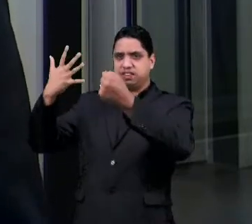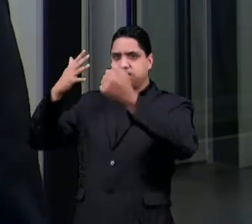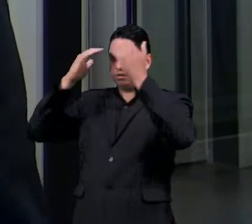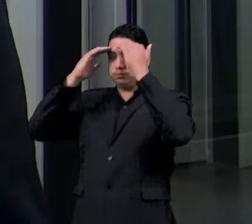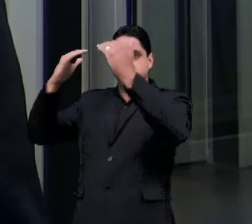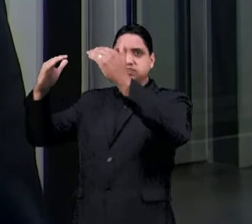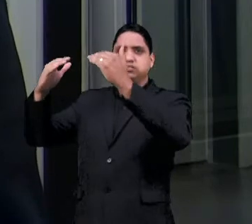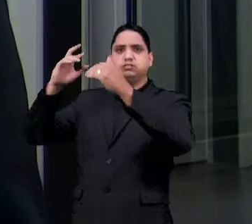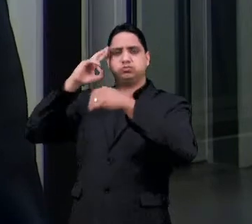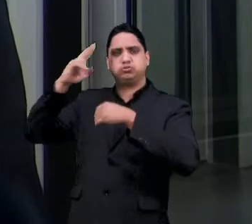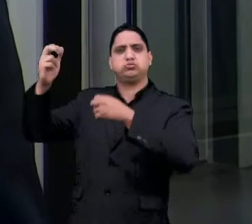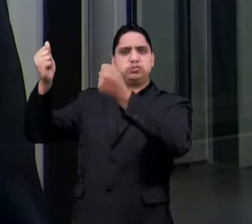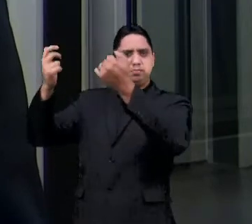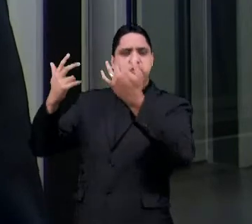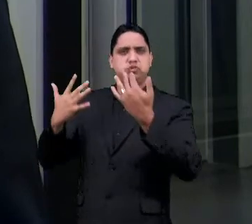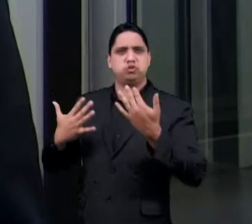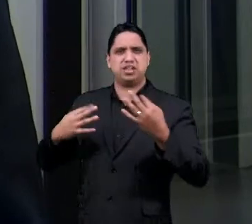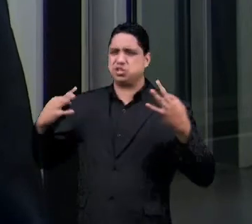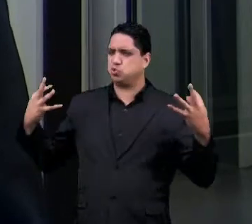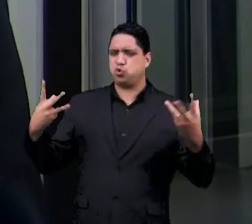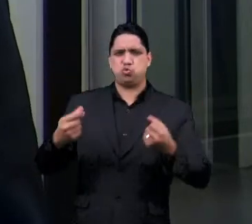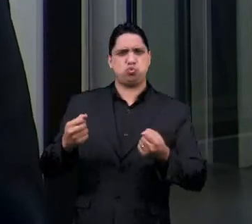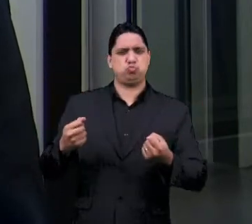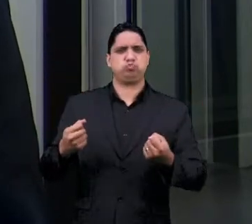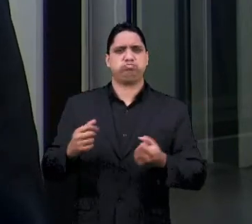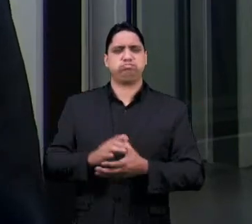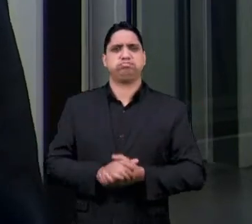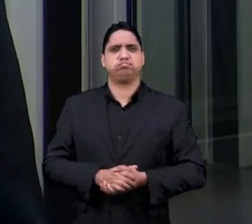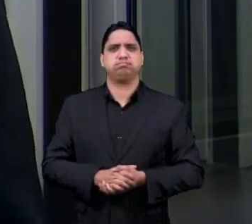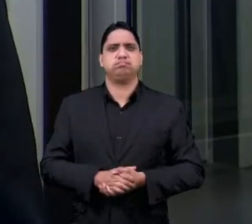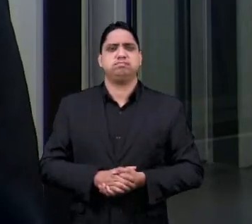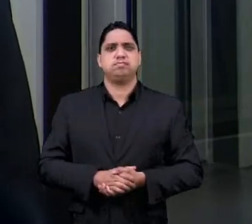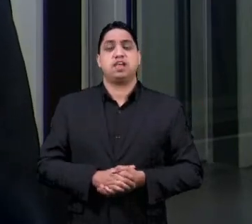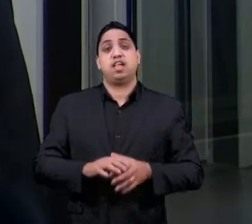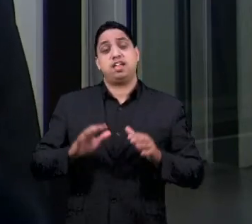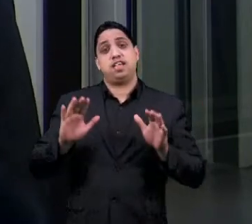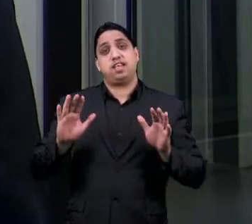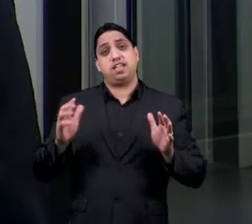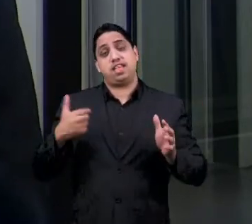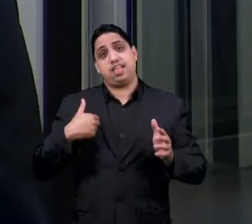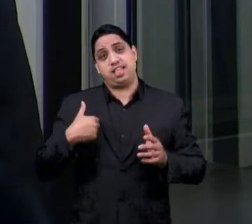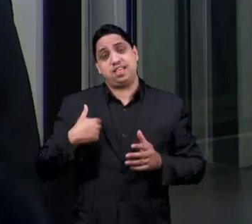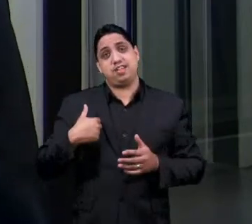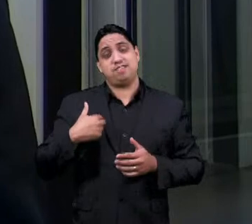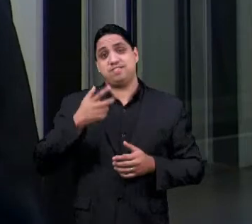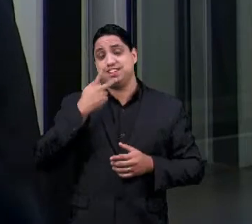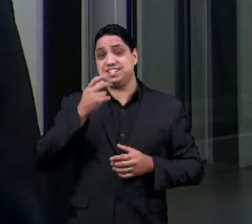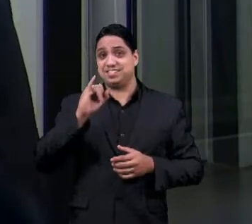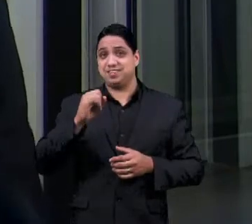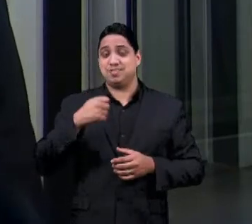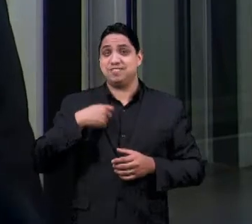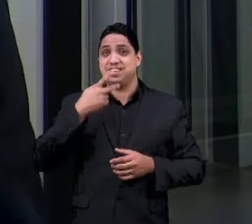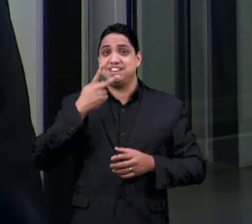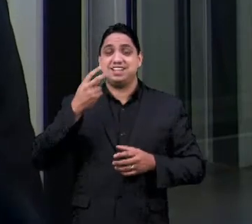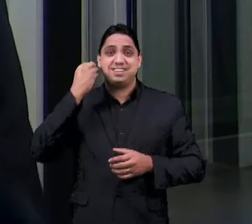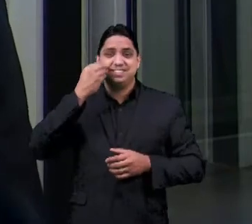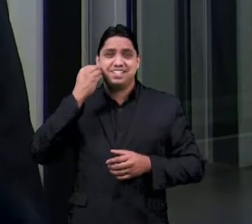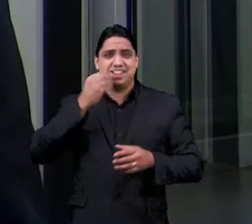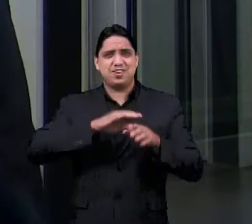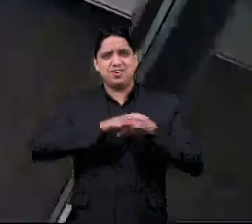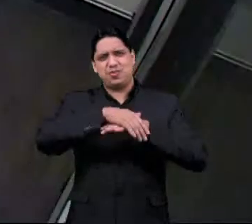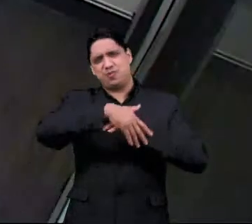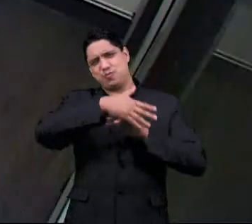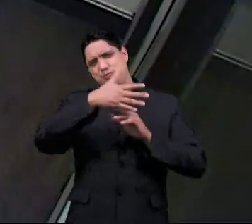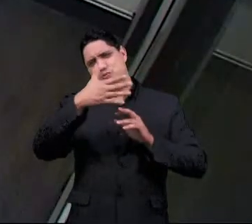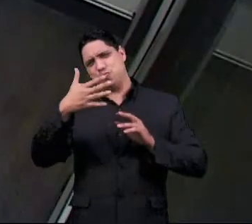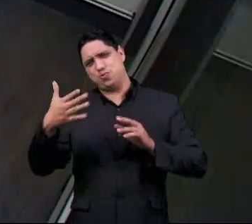o Senhor nos honra muito em todos os aspectos. Agora, eu falei, se eu fosse contar a experiência, ficaria a noite inteira, né? Mas dá